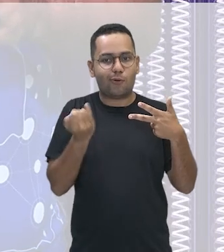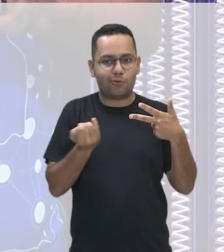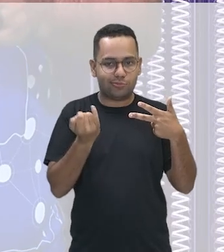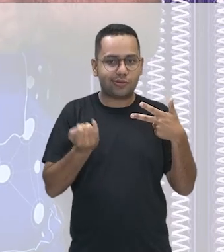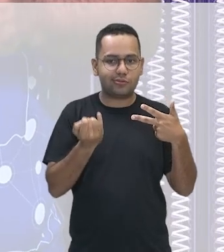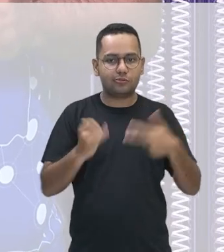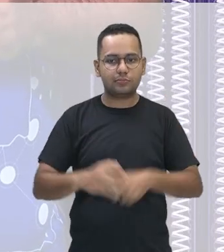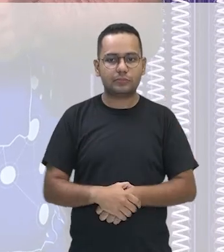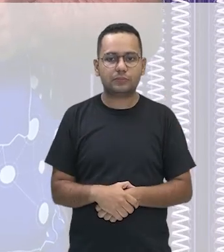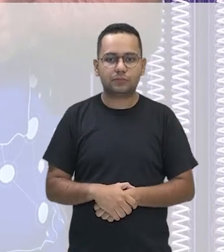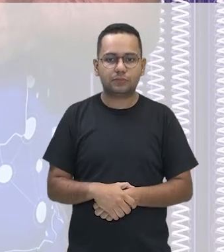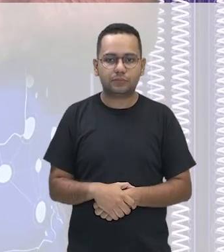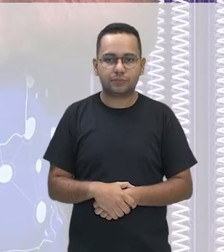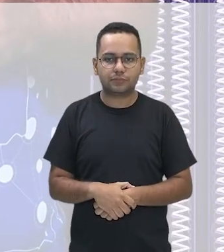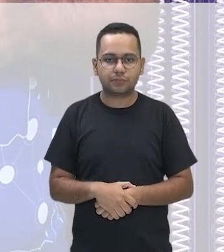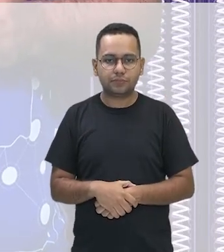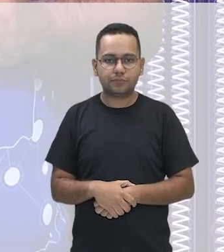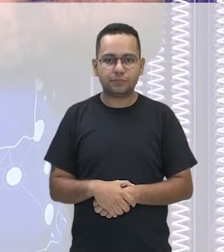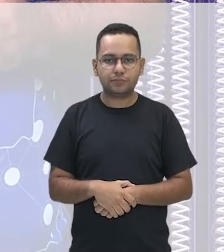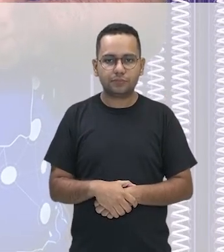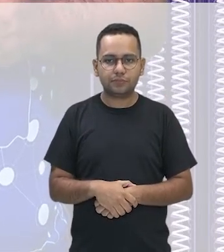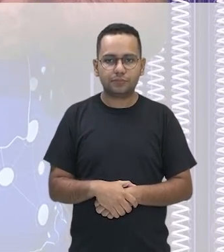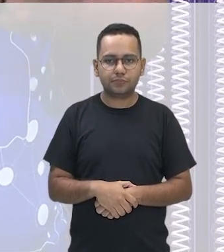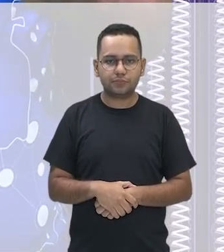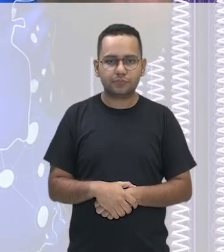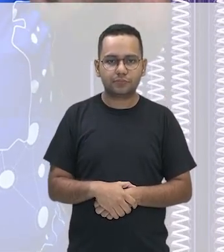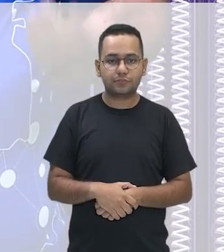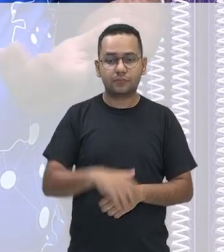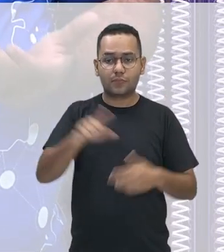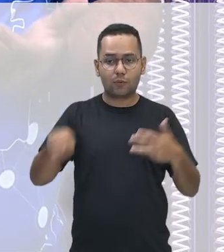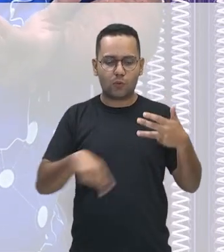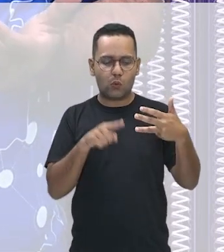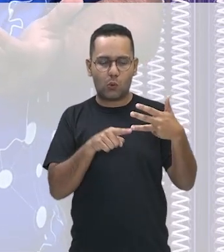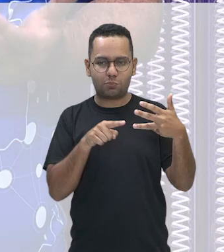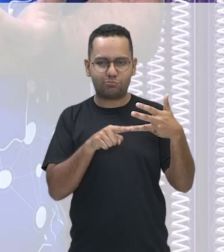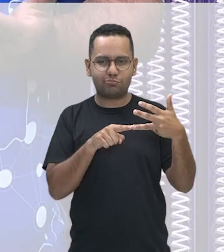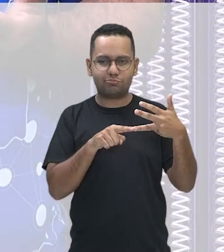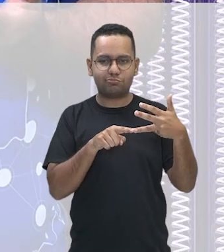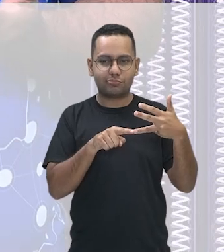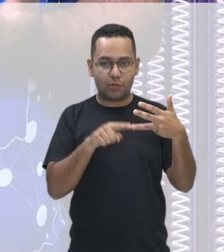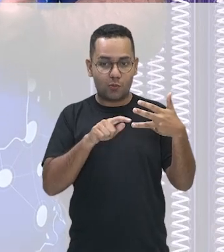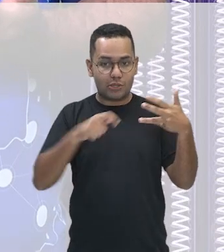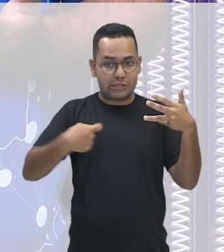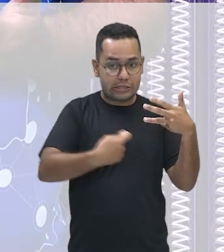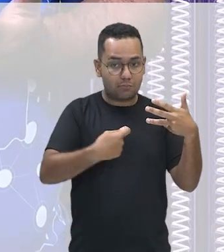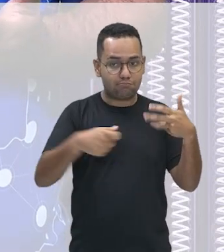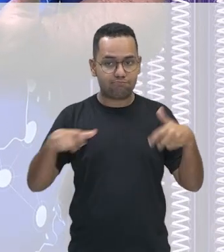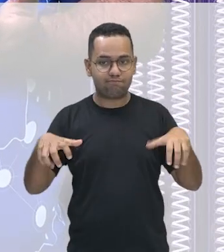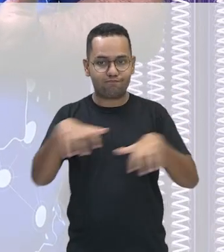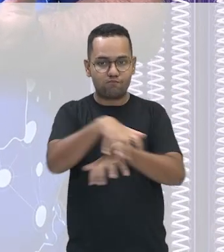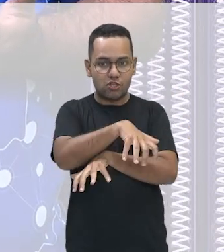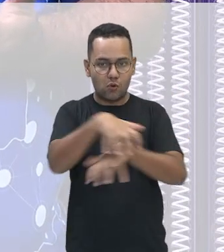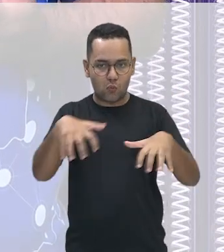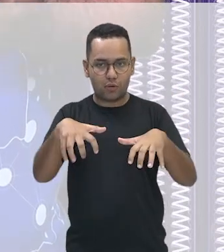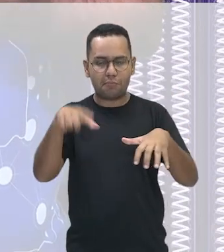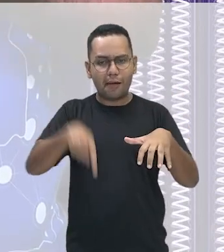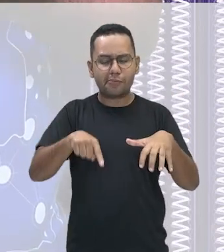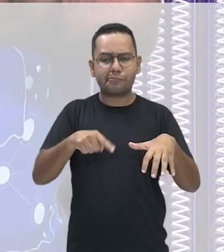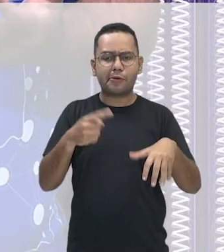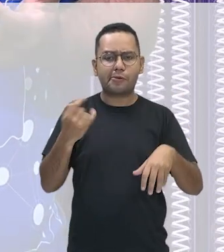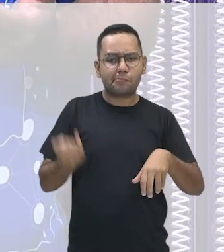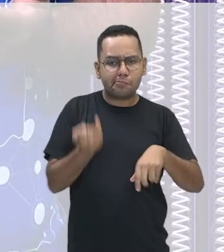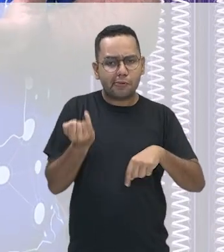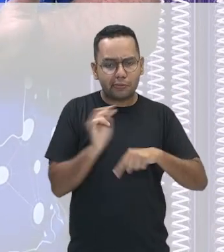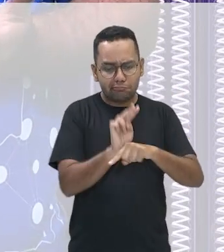aqui eu quero te convidar também a ver a questão dos biomas, como que são importantes os biomas para a conservação da vida integral. Além